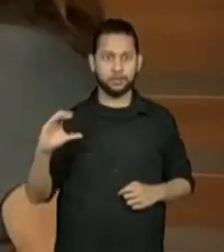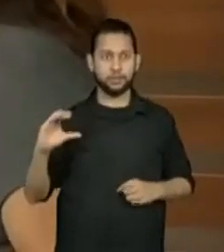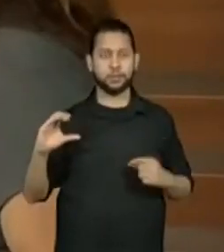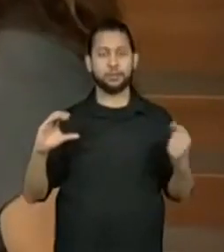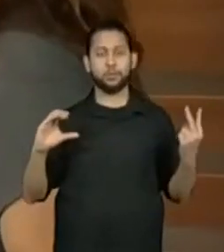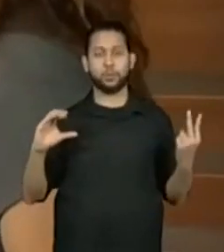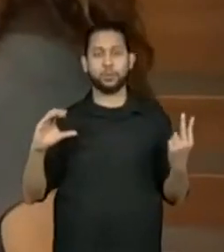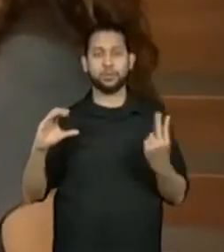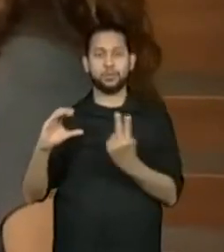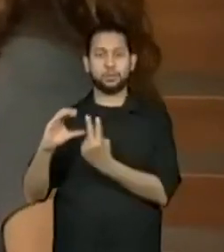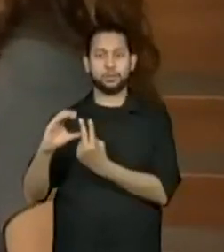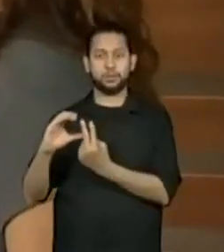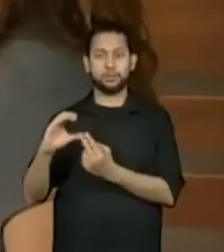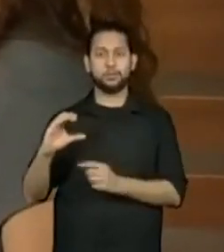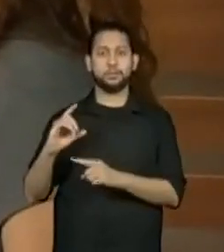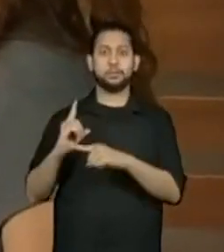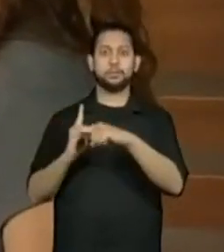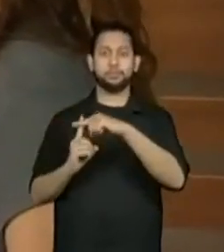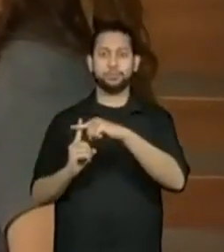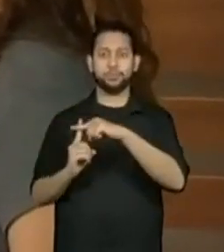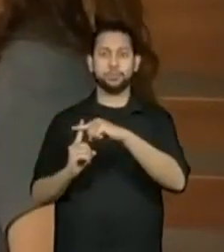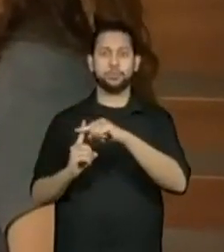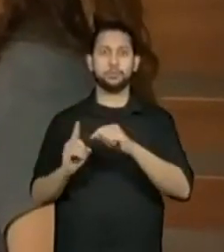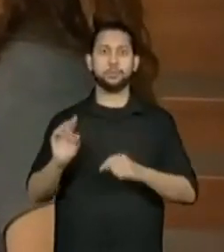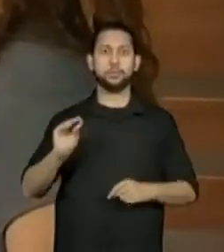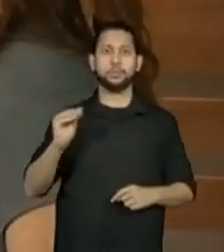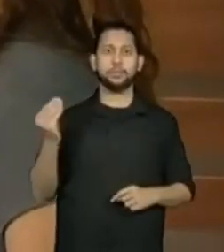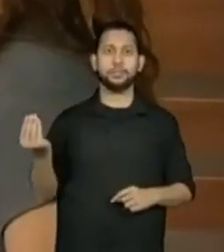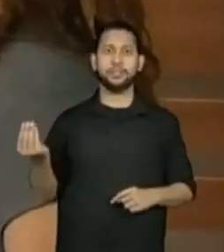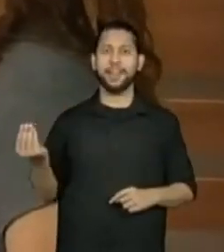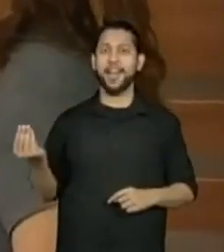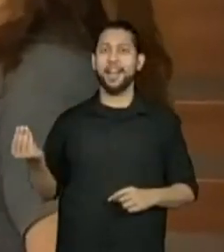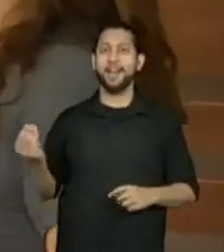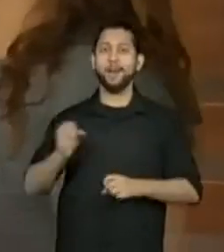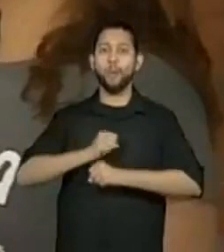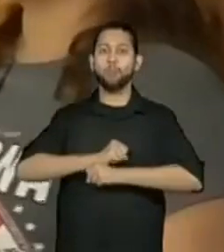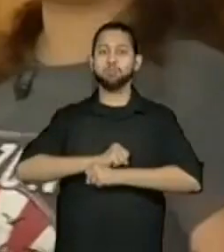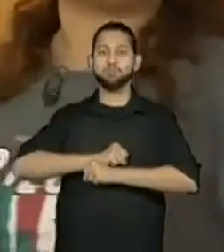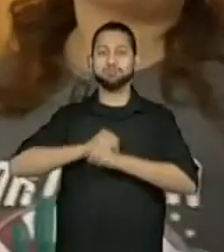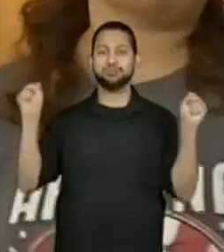aqui 2. Cruzei, vou tirar.